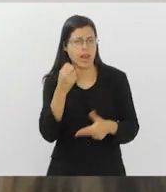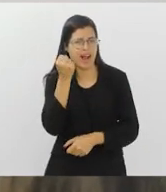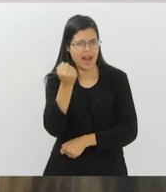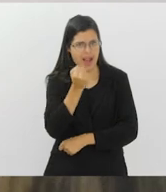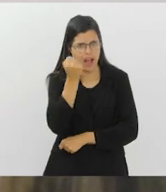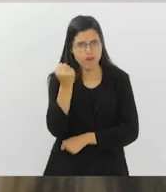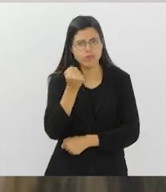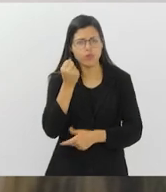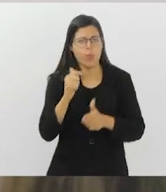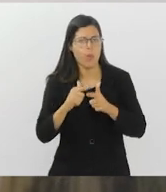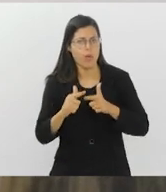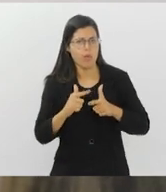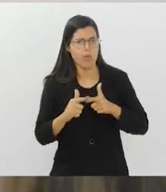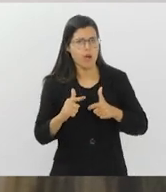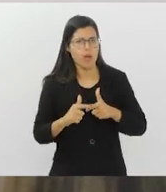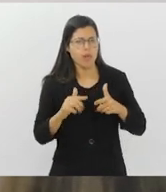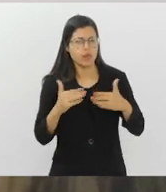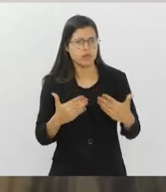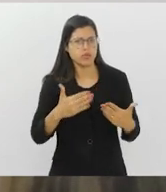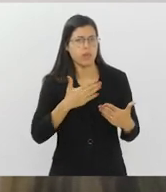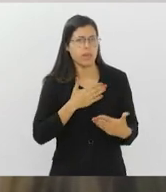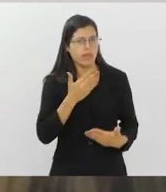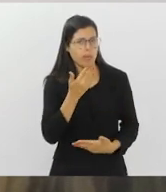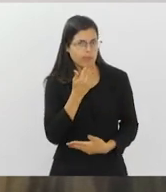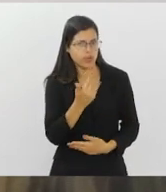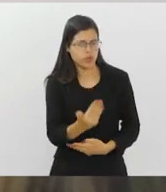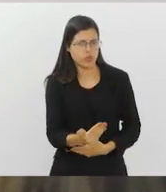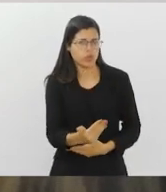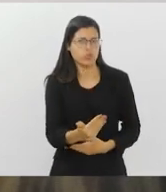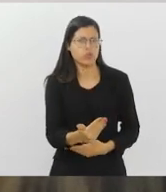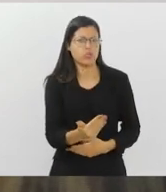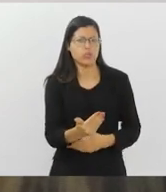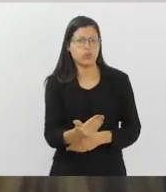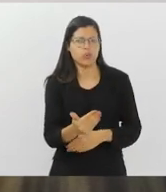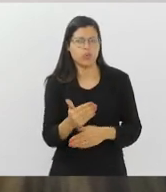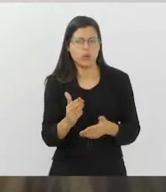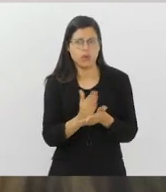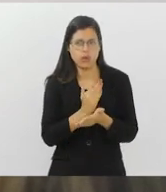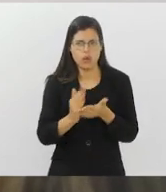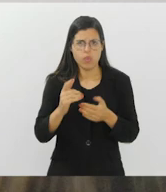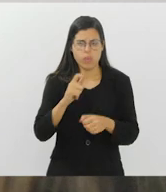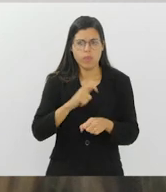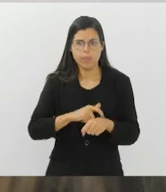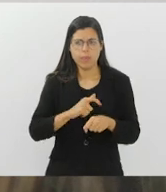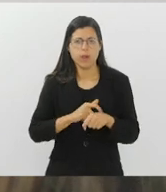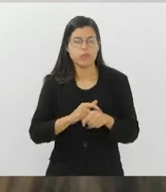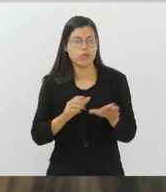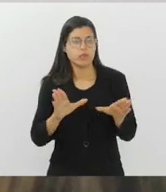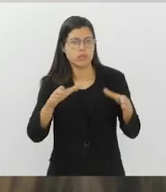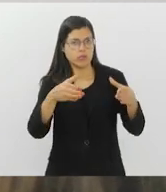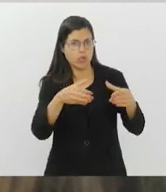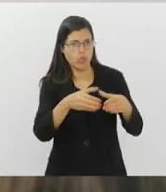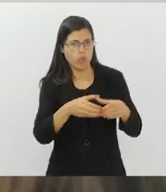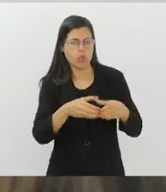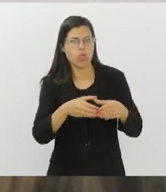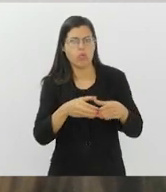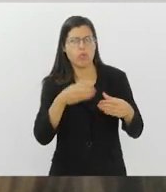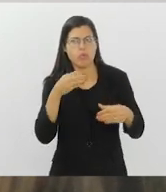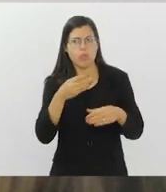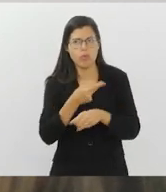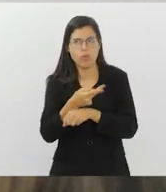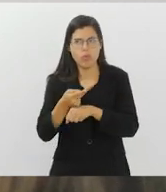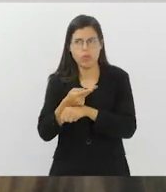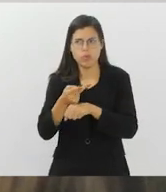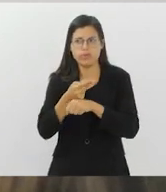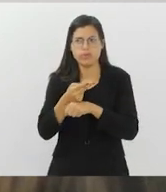problema. Então, o meu encaminhamento é que, em algum momento, esta comissão buscasse uma reunião com a presidência do